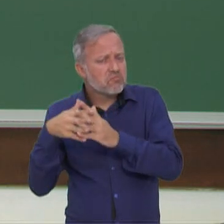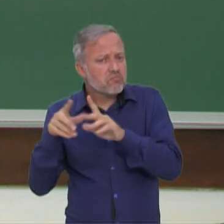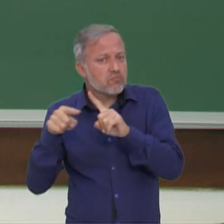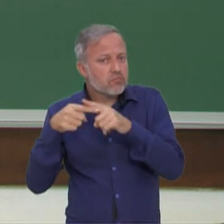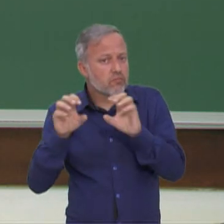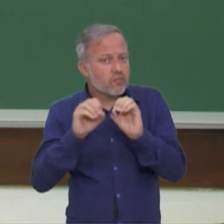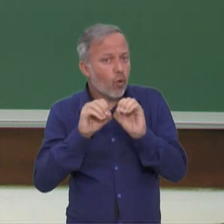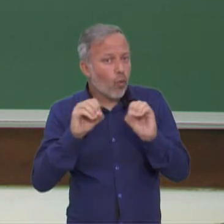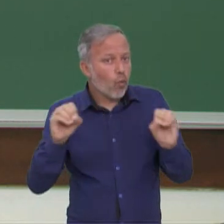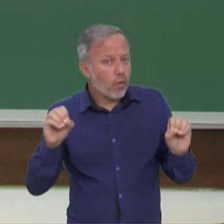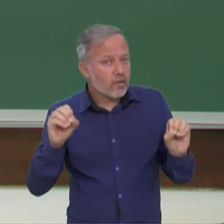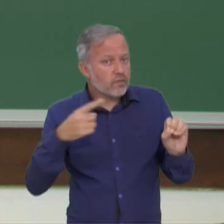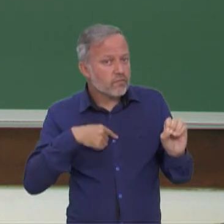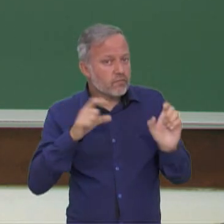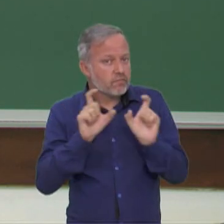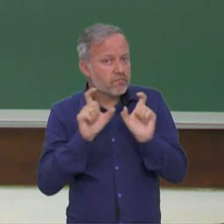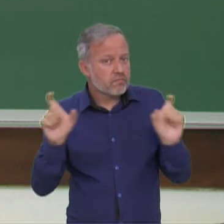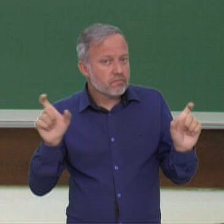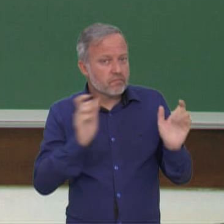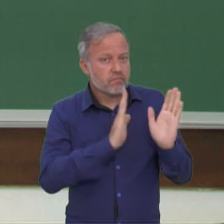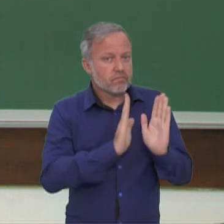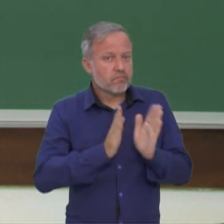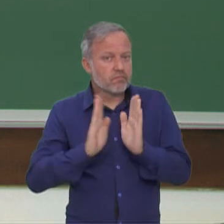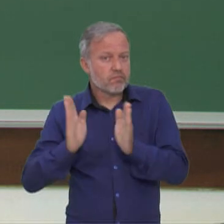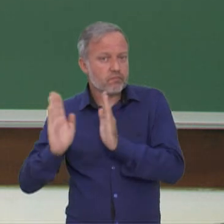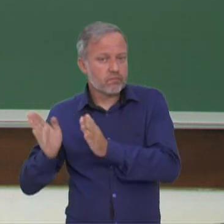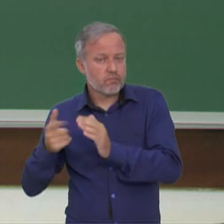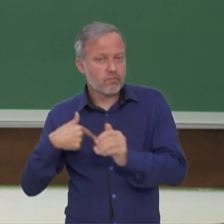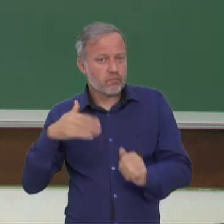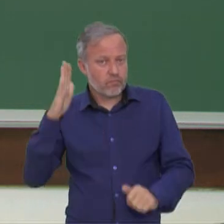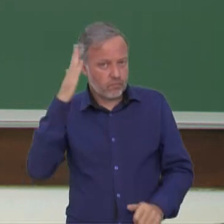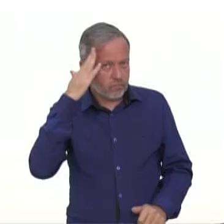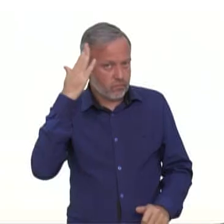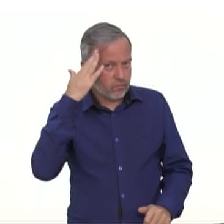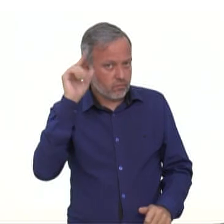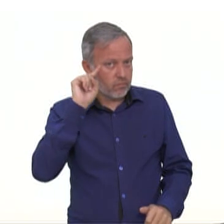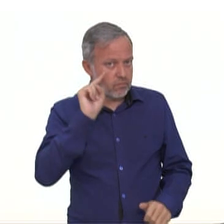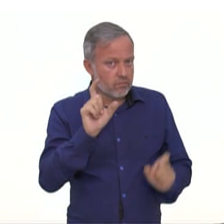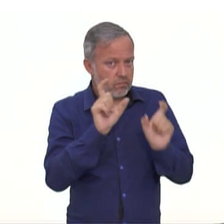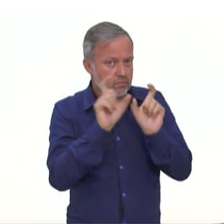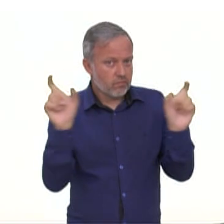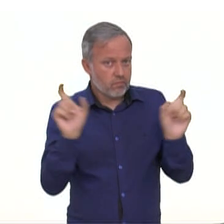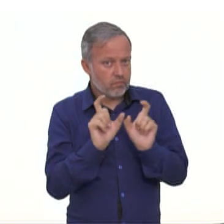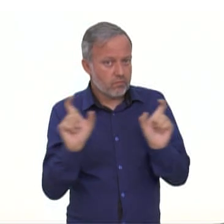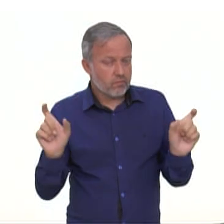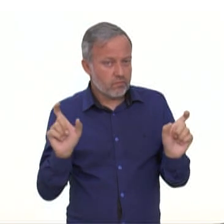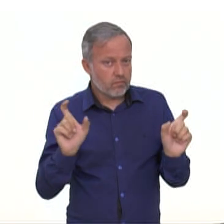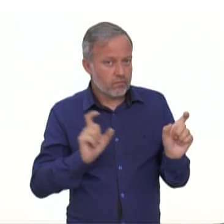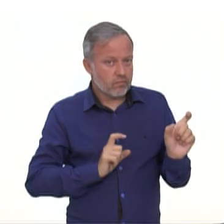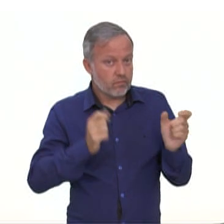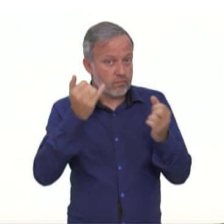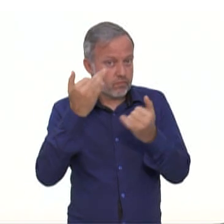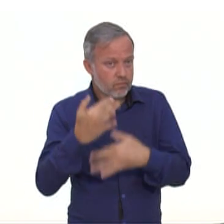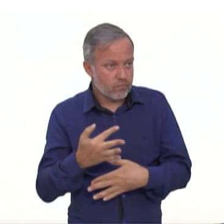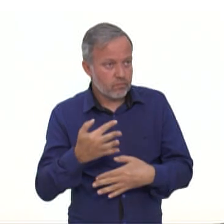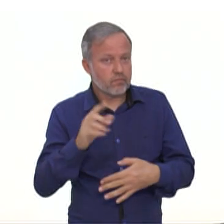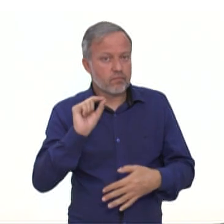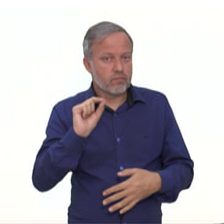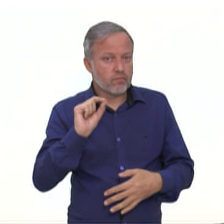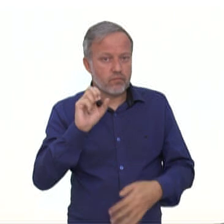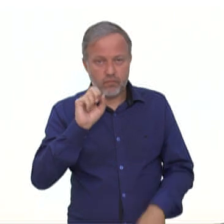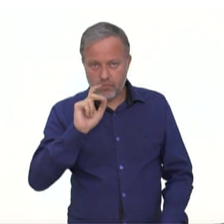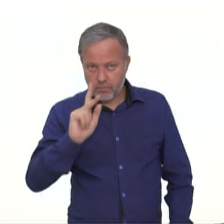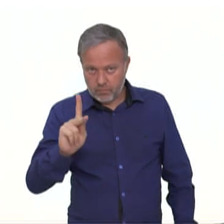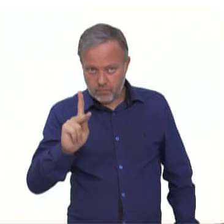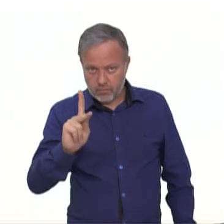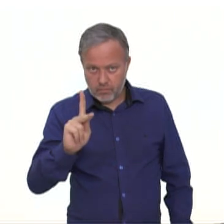precisam estar sempre bem construídas. Pensem um pouquinho então nessa construção e nós já vamos voltar